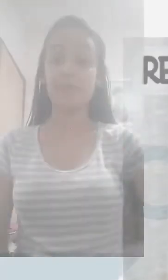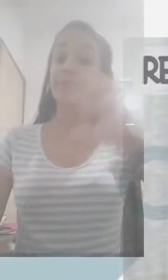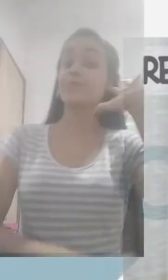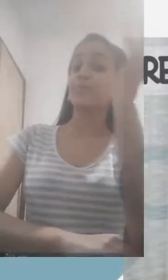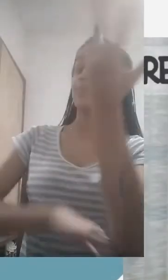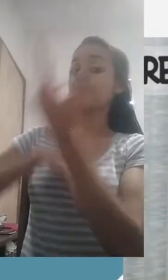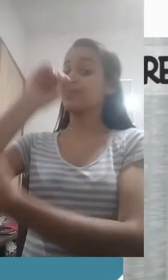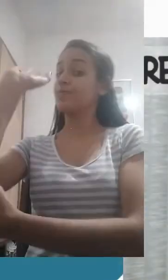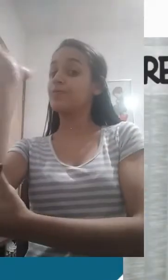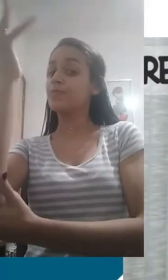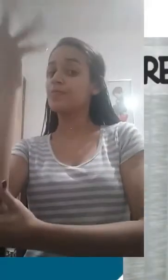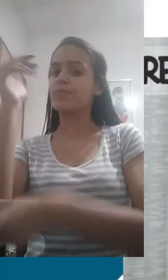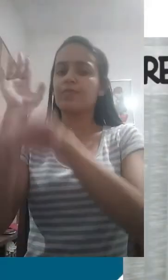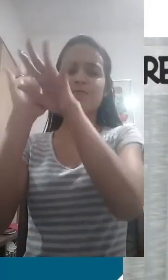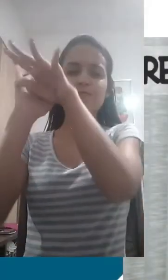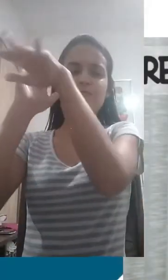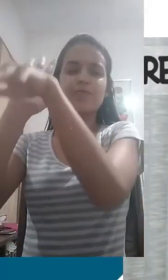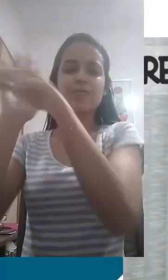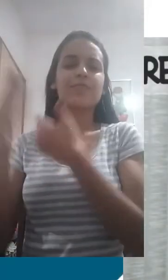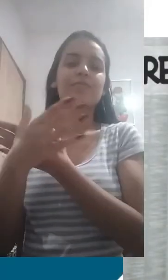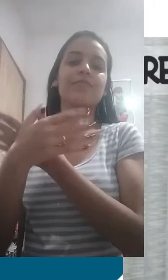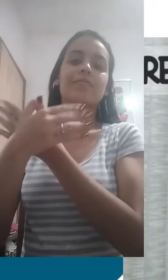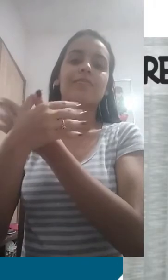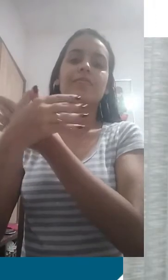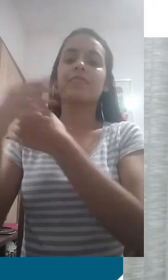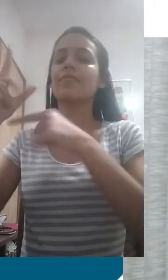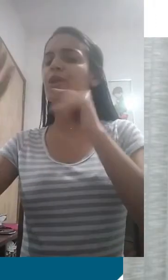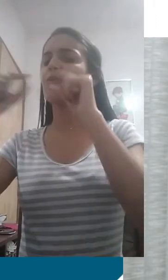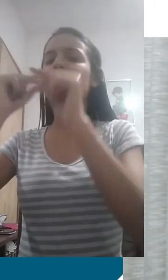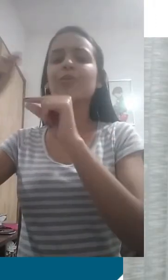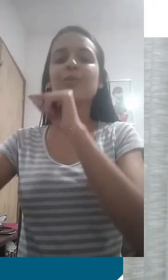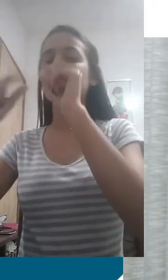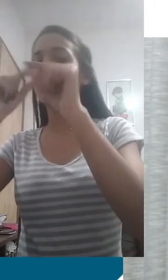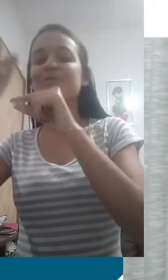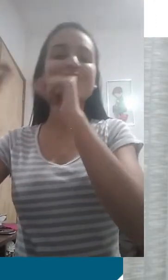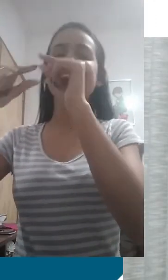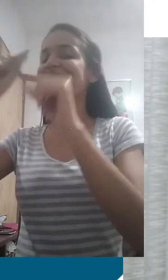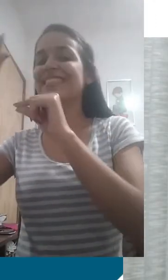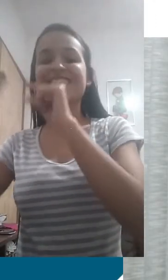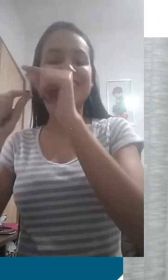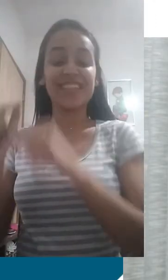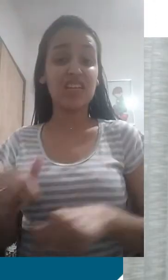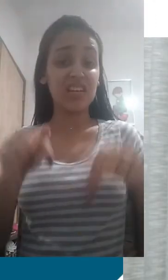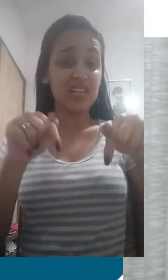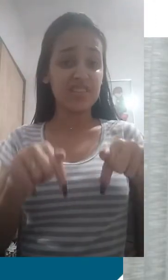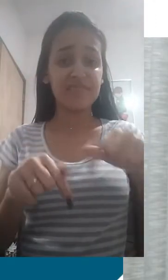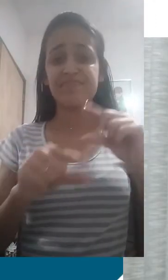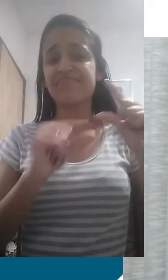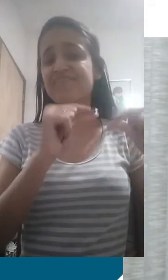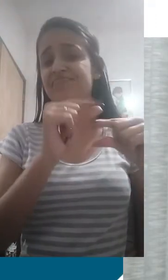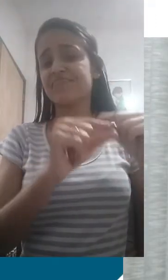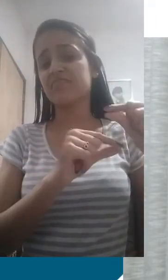Minha terra tem palmeiras, onde canta o sabiá. As aves que aqui gorjeiam,